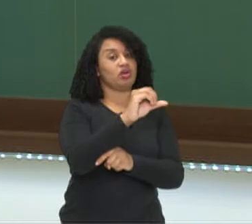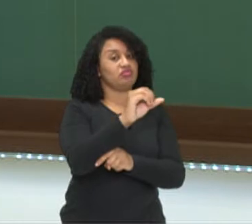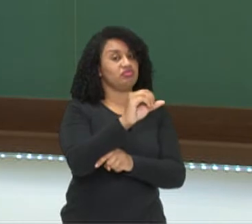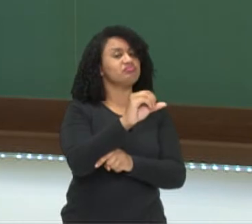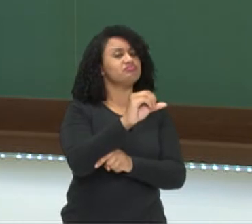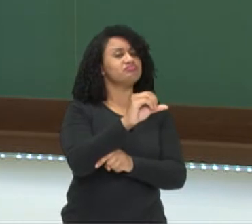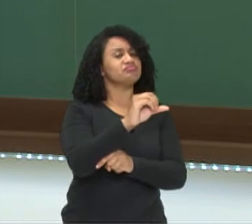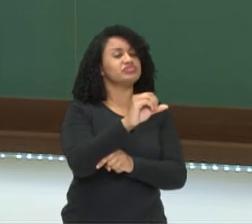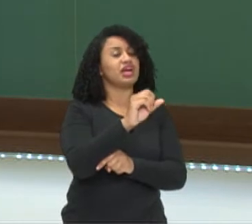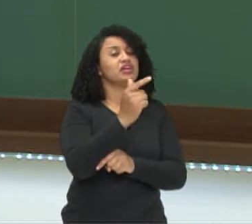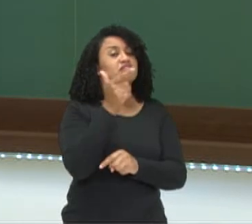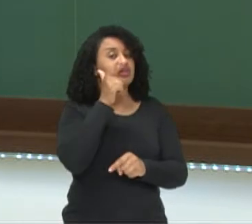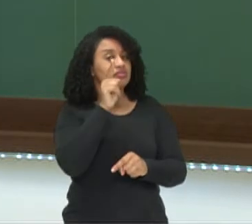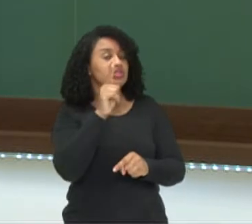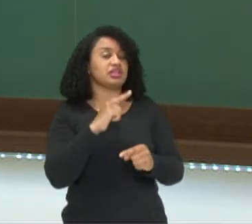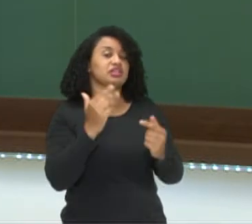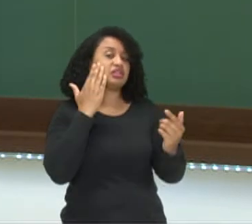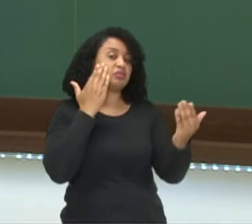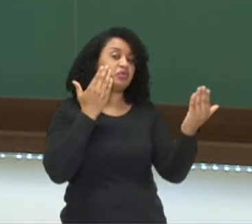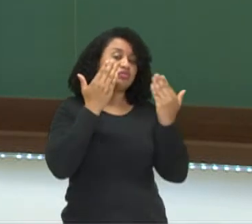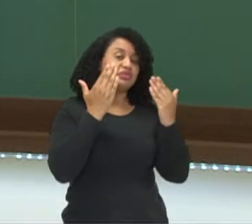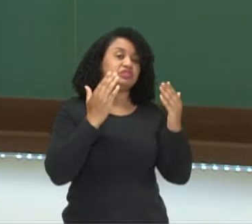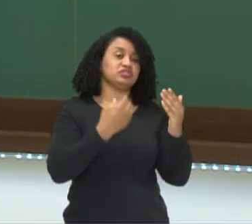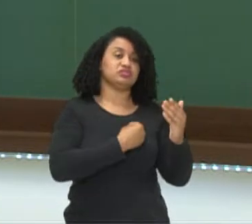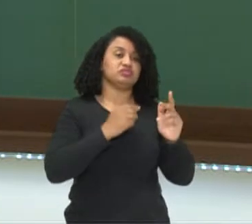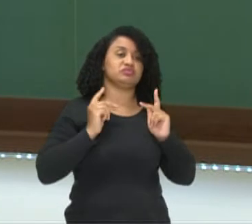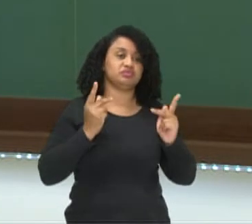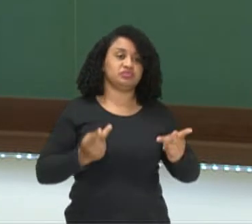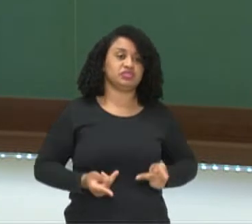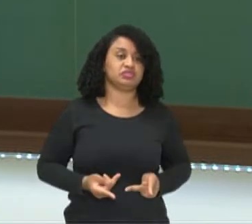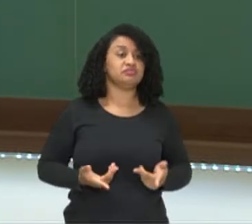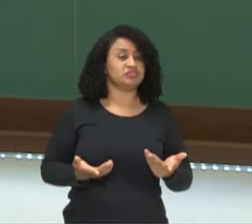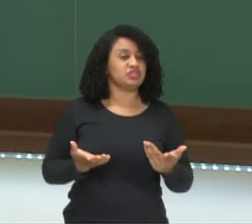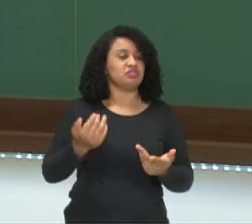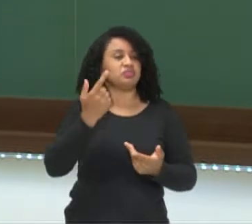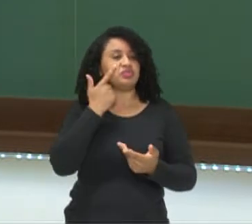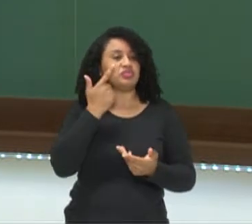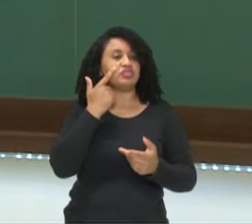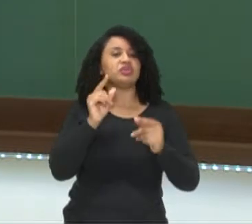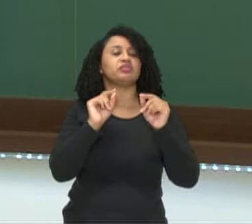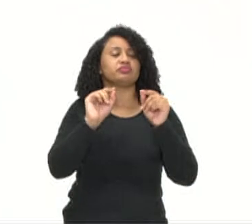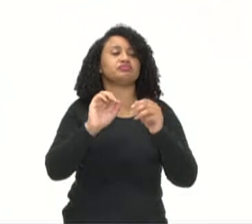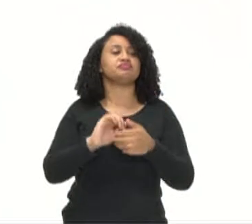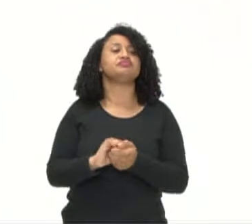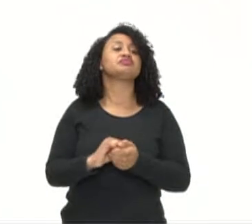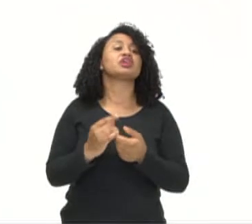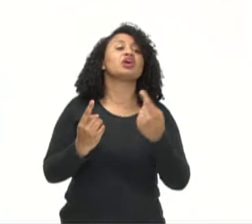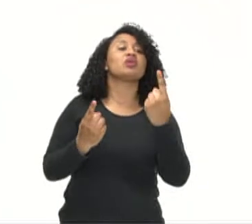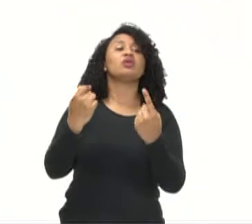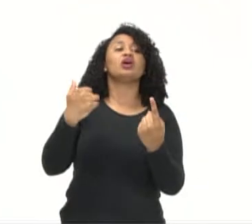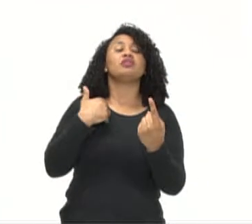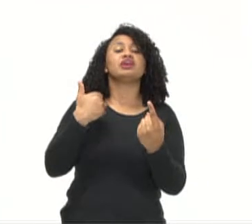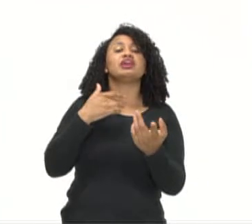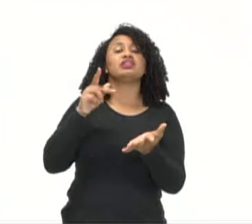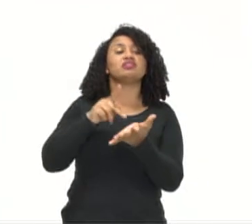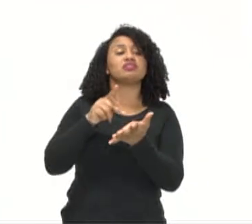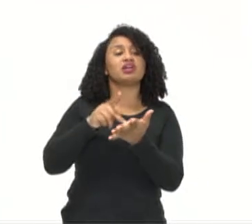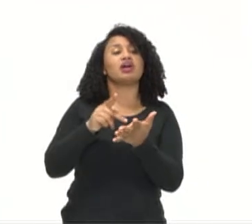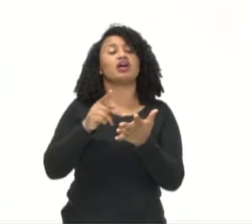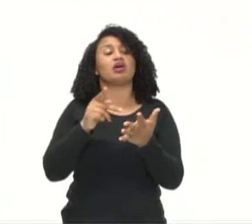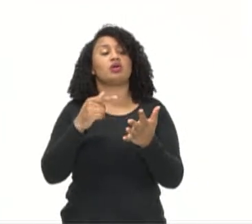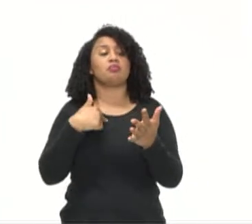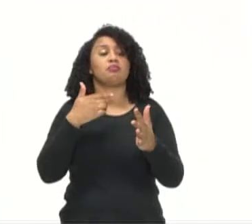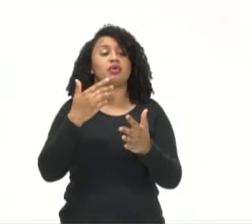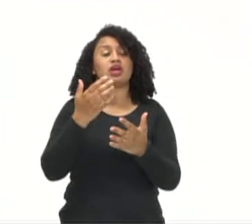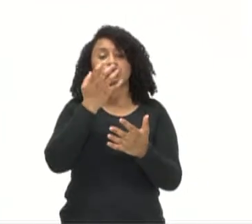ó, certo? Então, vamos lá ver o que nós temos aqui, ó. Qual seria a idade real aproximada de um